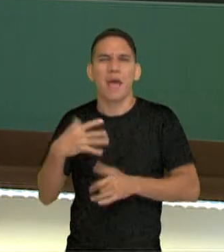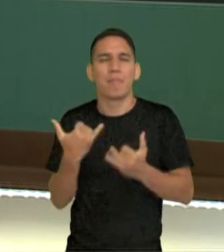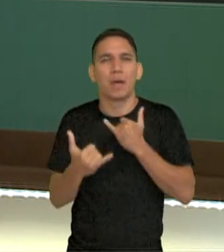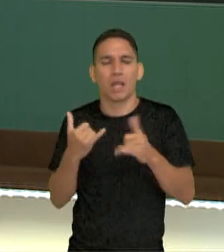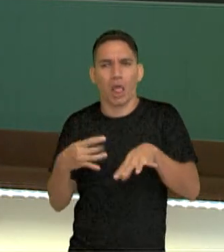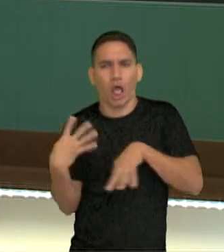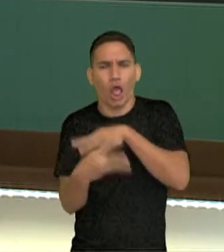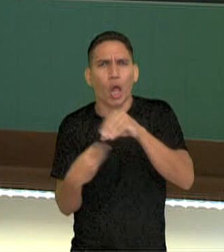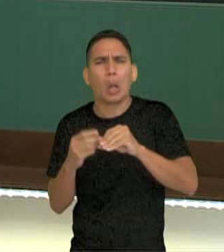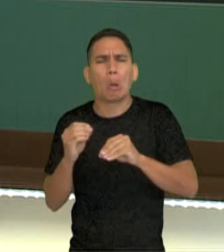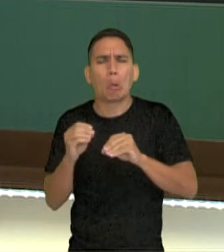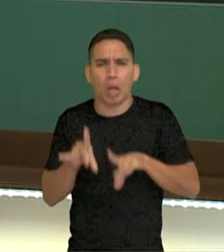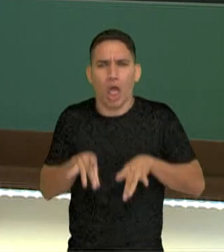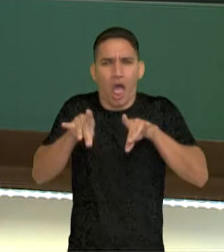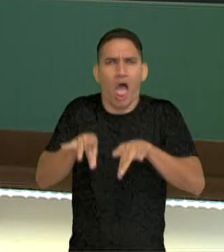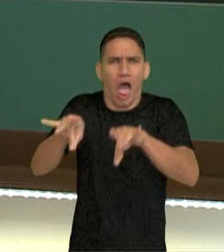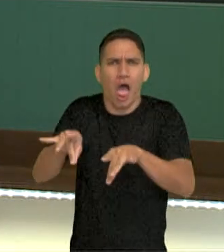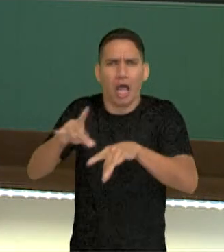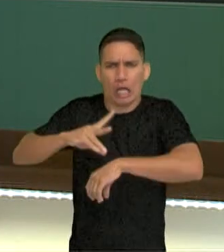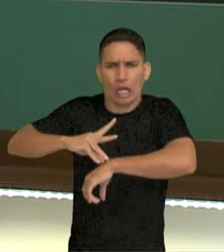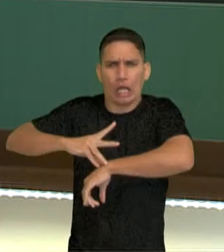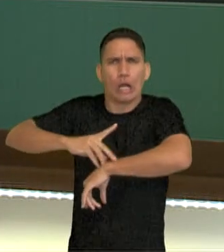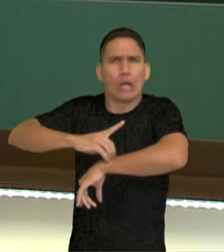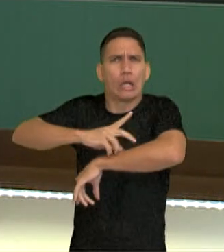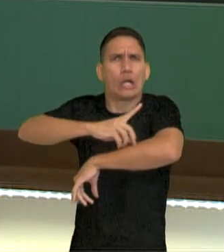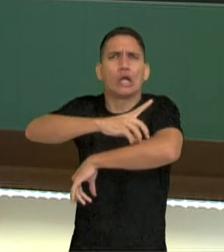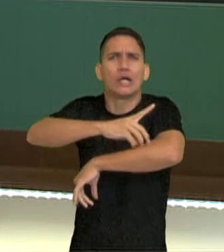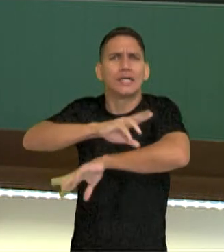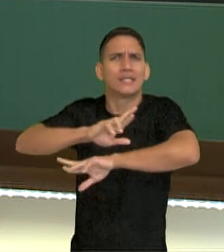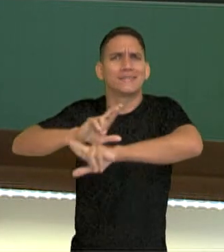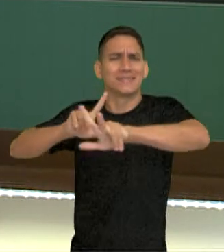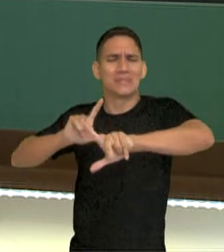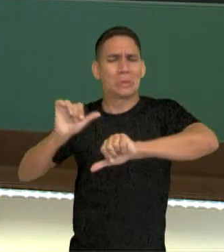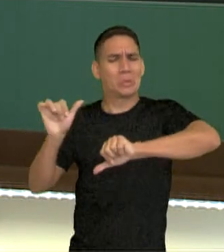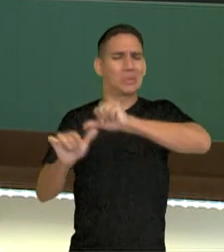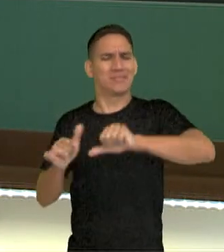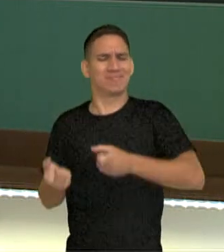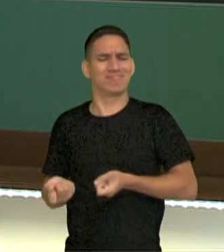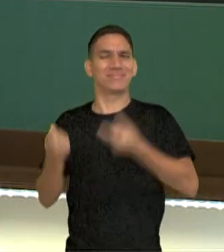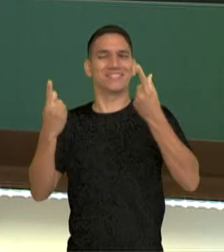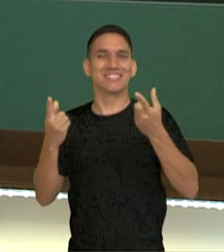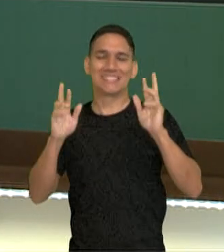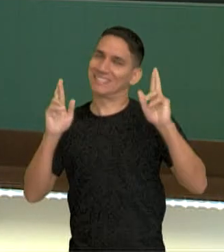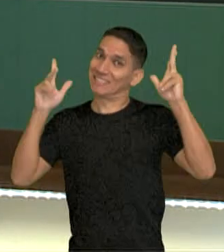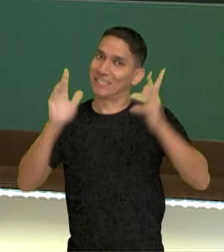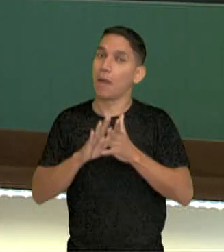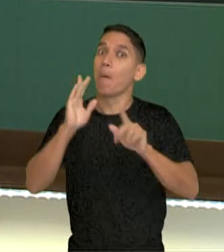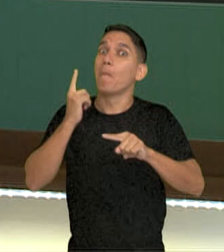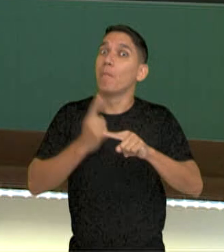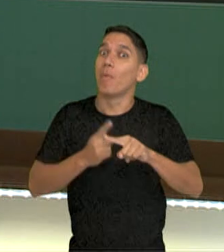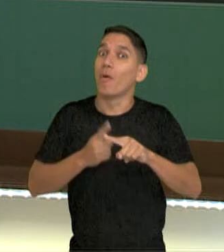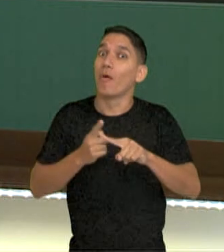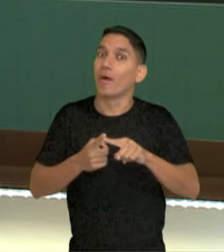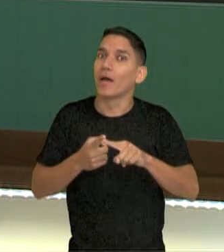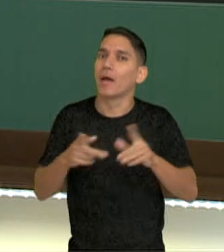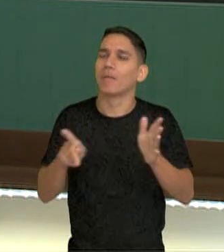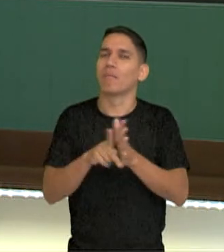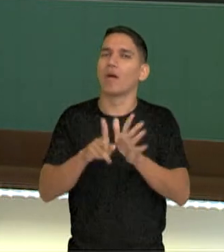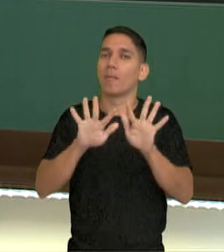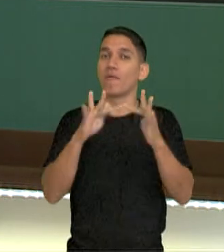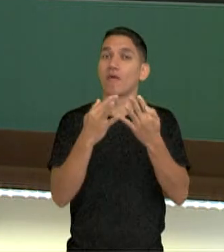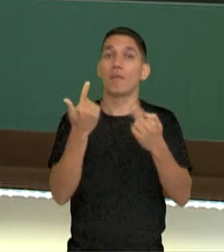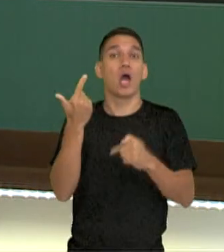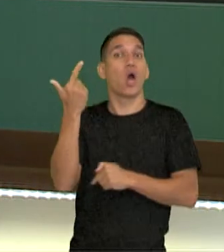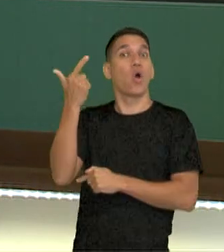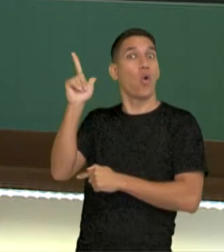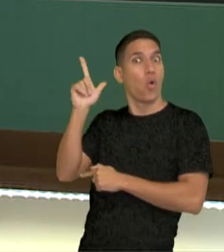de canguru com dinossauro, e aí ele ficou bem diferente. Porque lá da outra família, lá